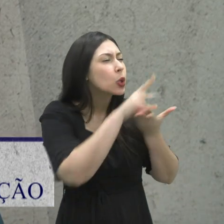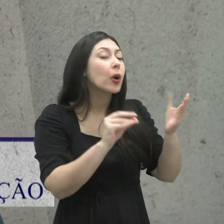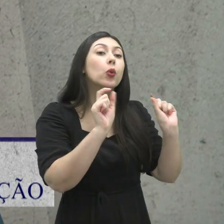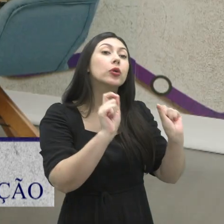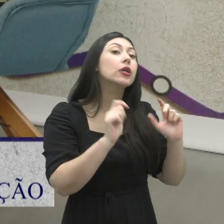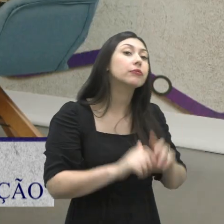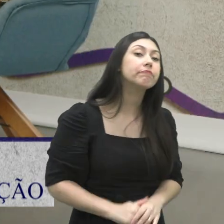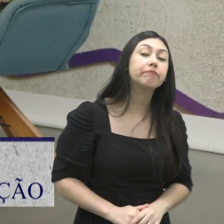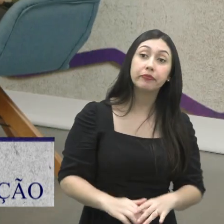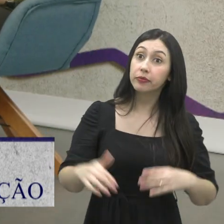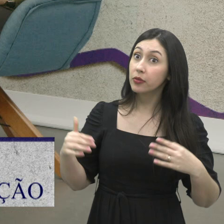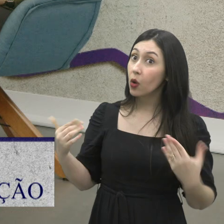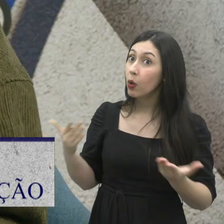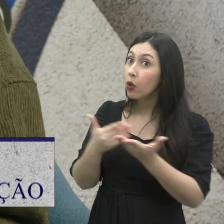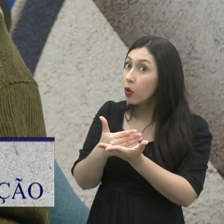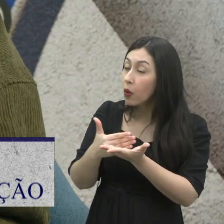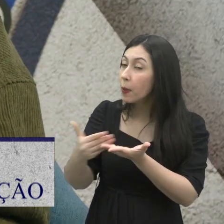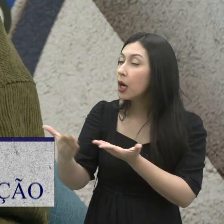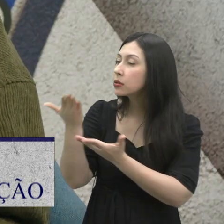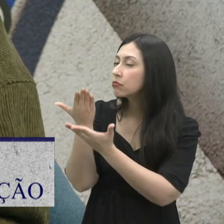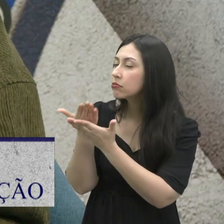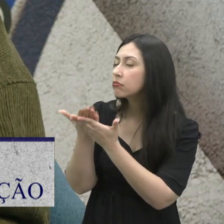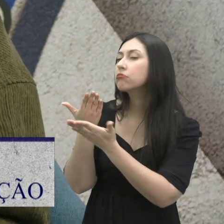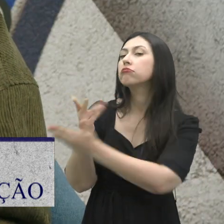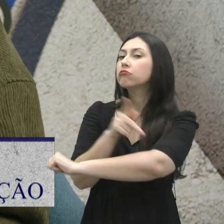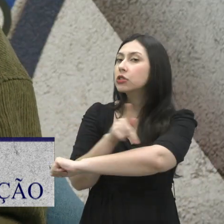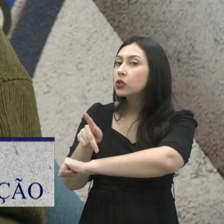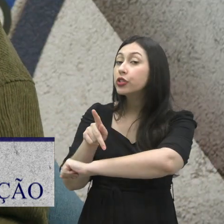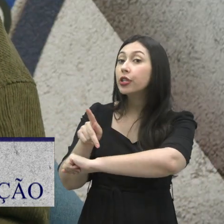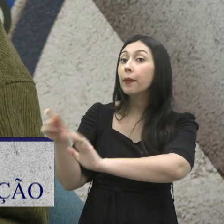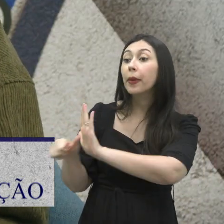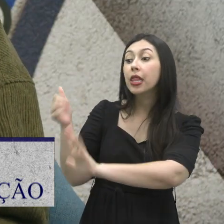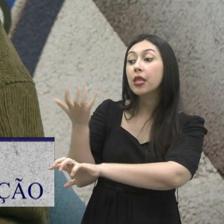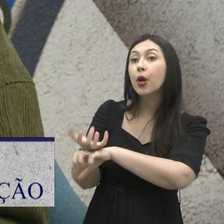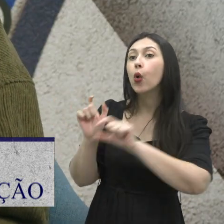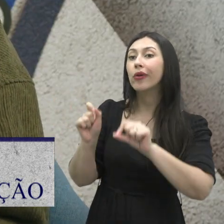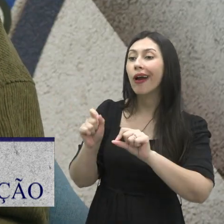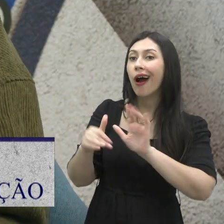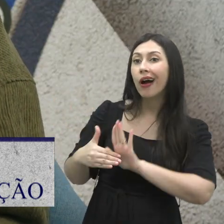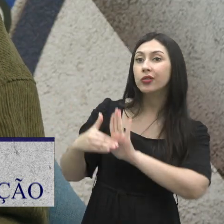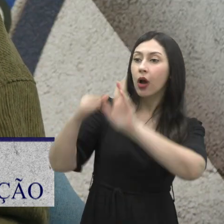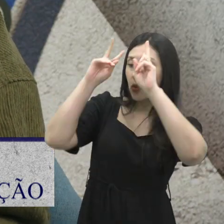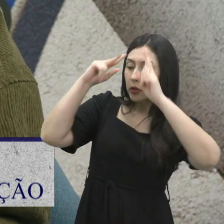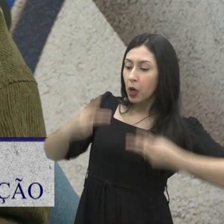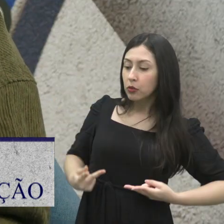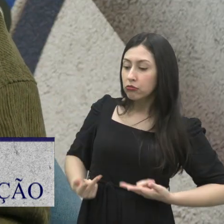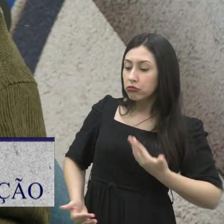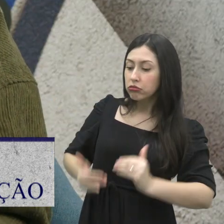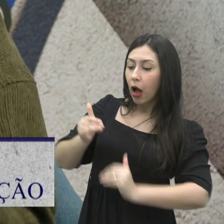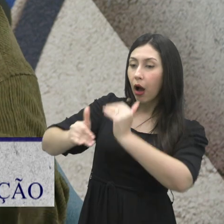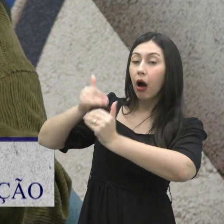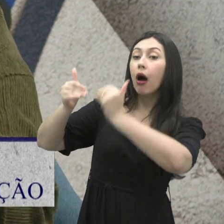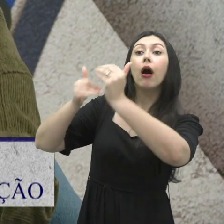capacitação. Quando a gente começa a estudar pedagogia, uma das primeiras disciplinas é o desenvolvimento humano. Ou seja,